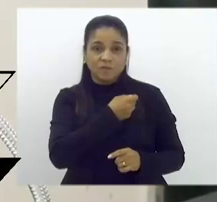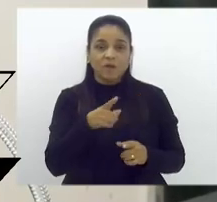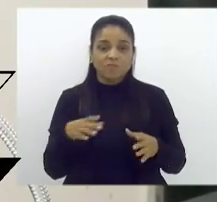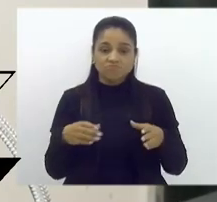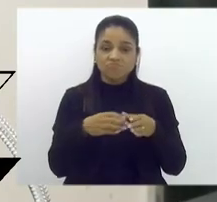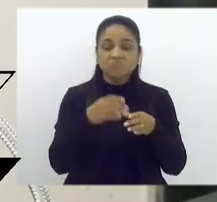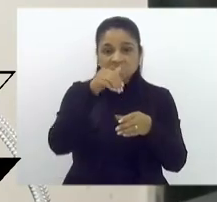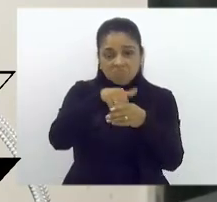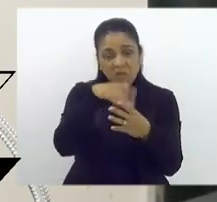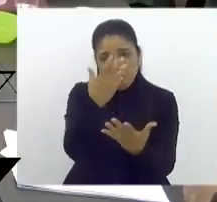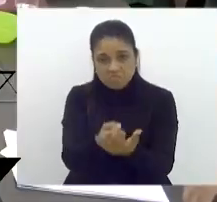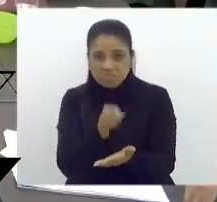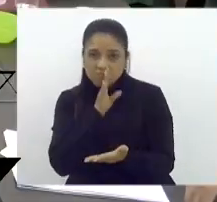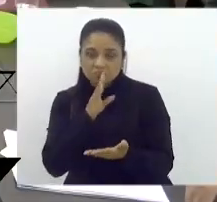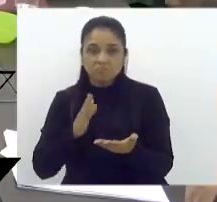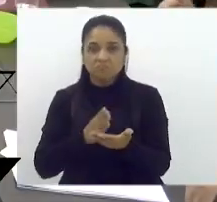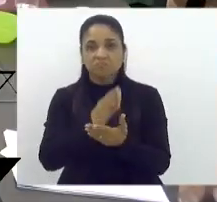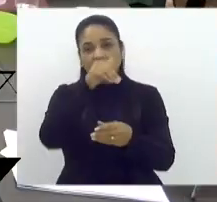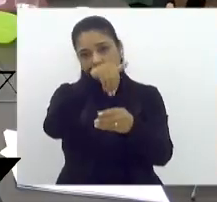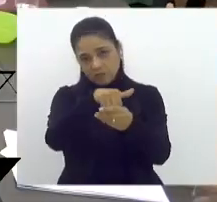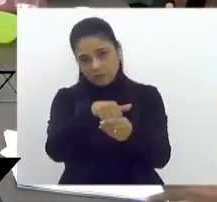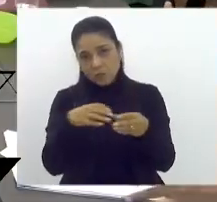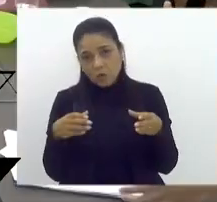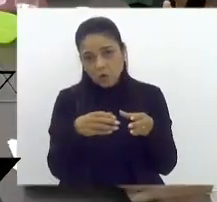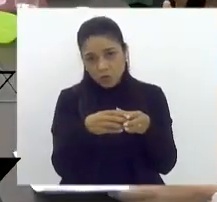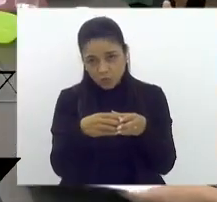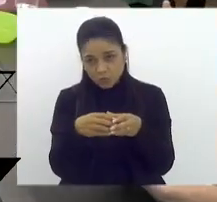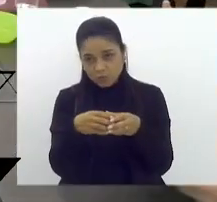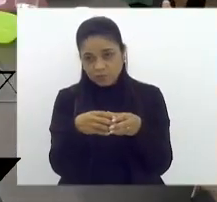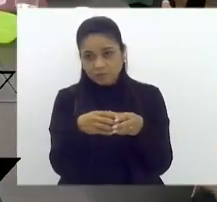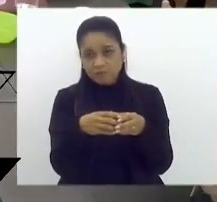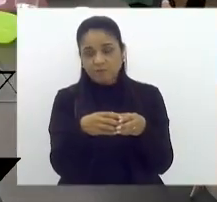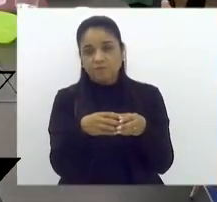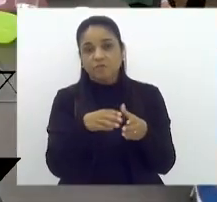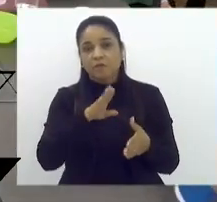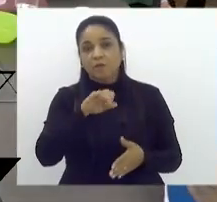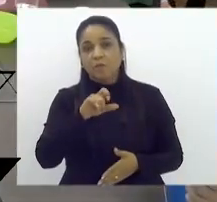permaneçam como estão, aprovada a votação em bloco. E...